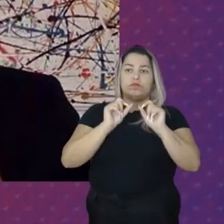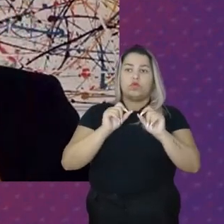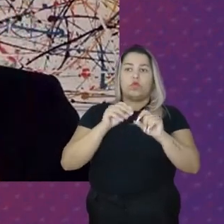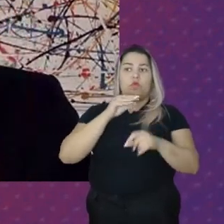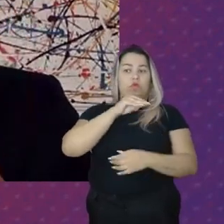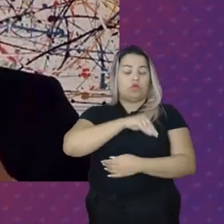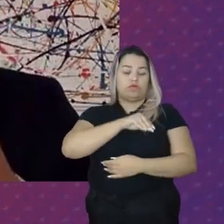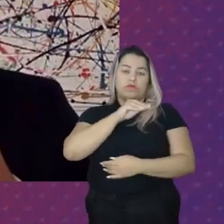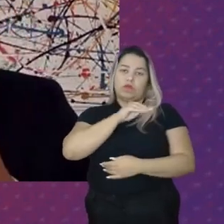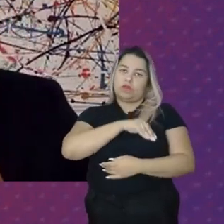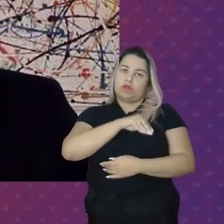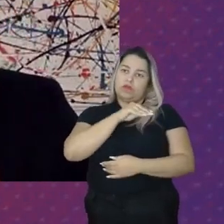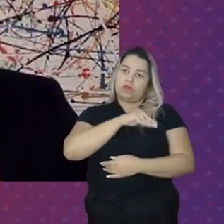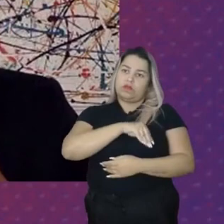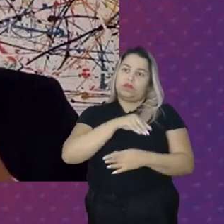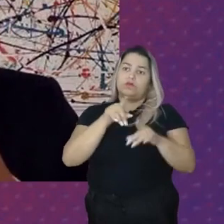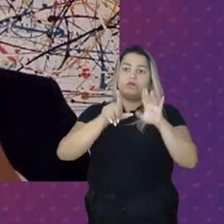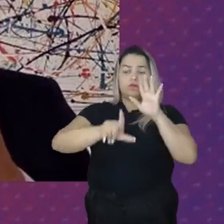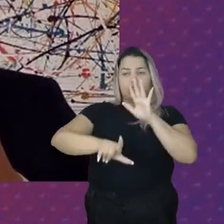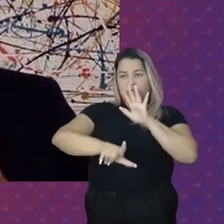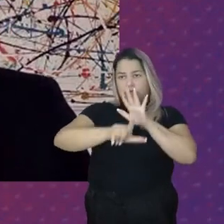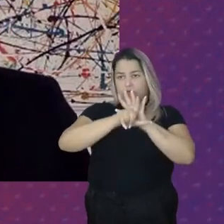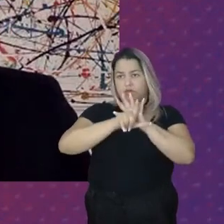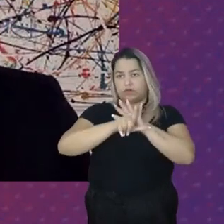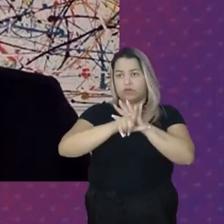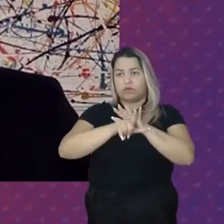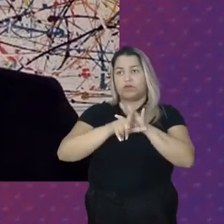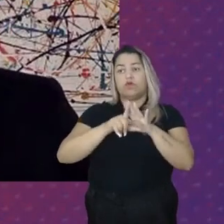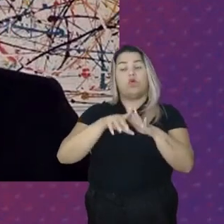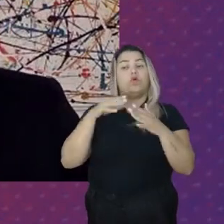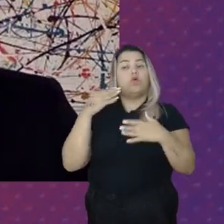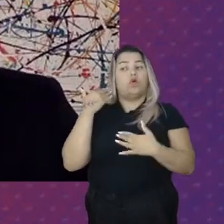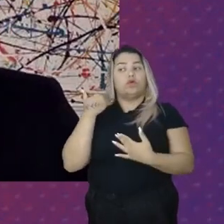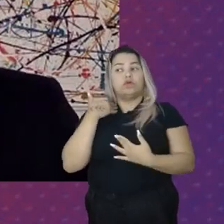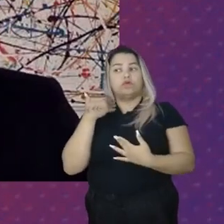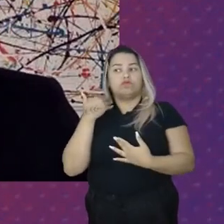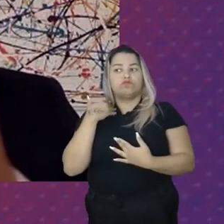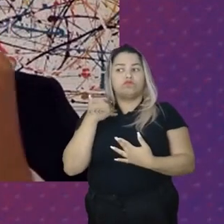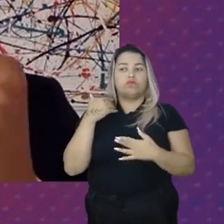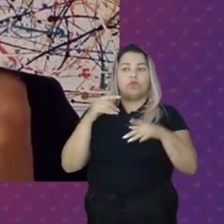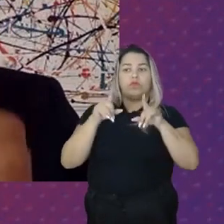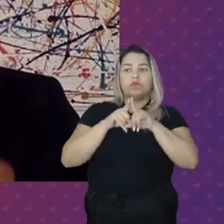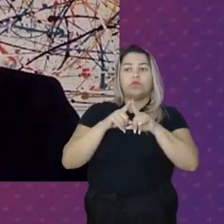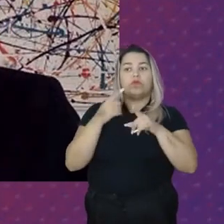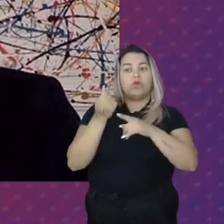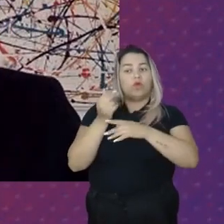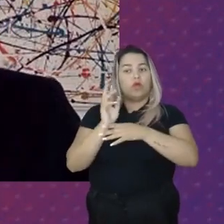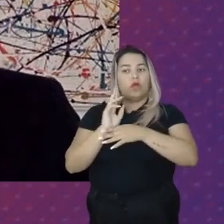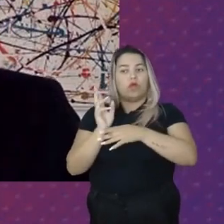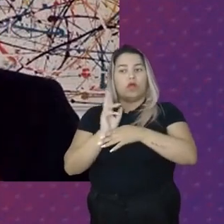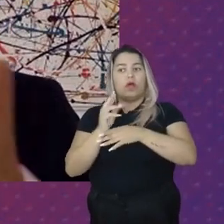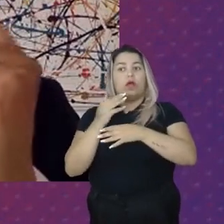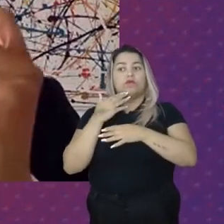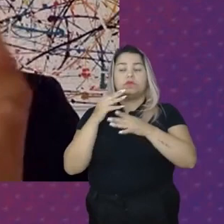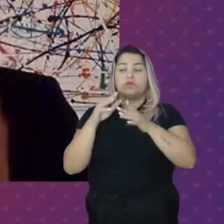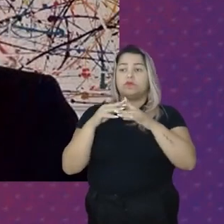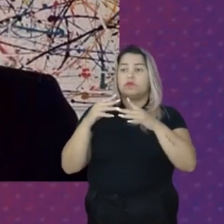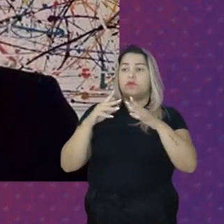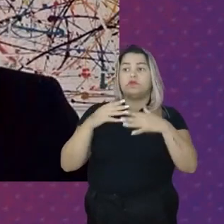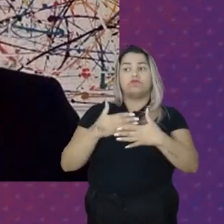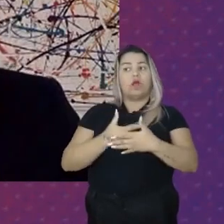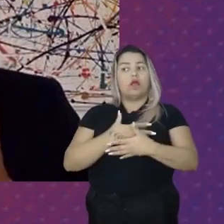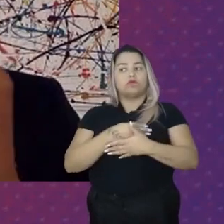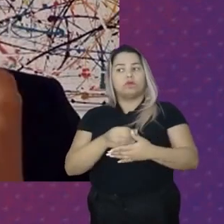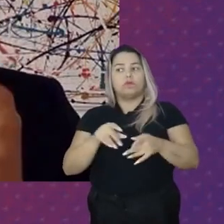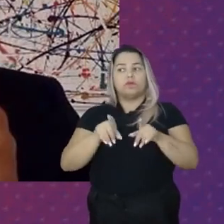salário mínimo fixado em lei, direito ao descanso semanal remunerado, a licença maternidade,